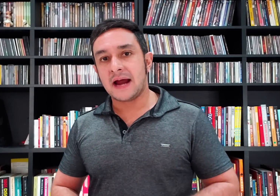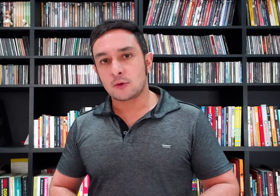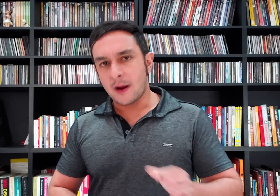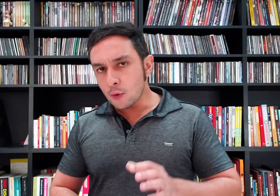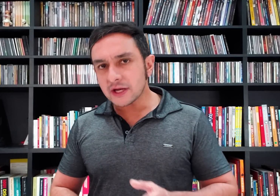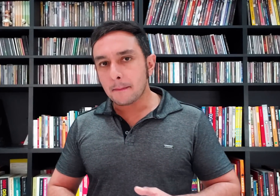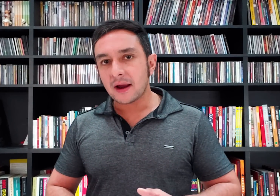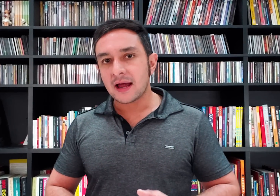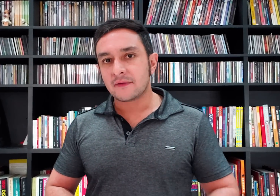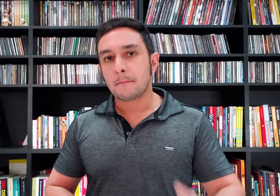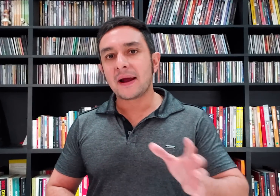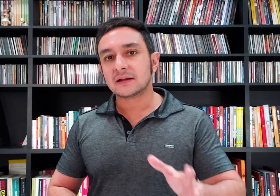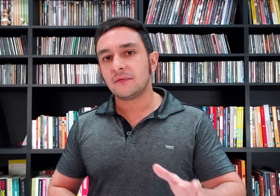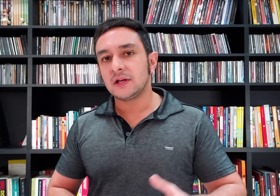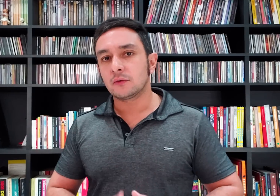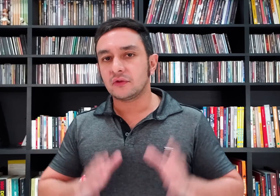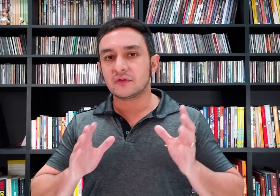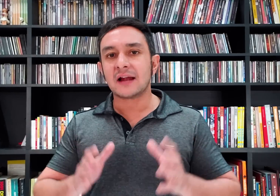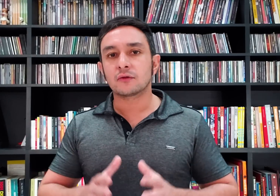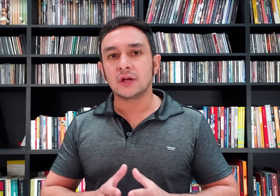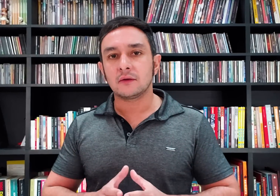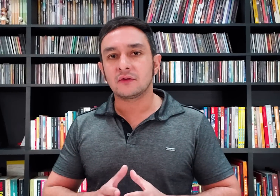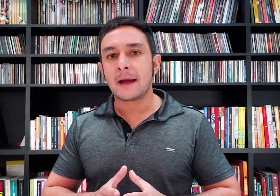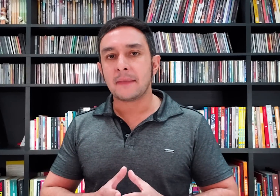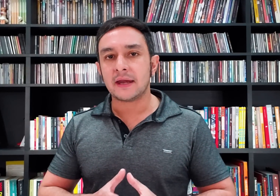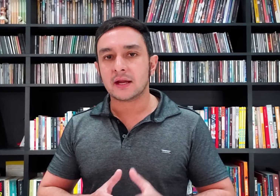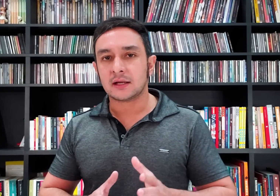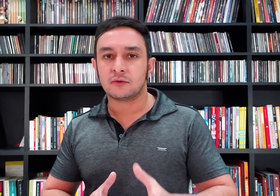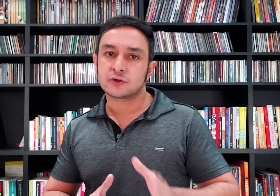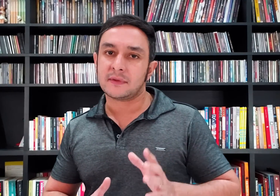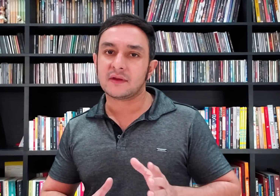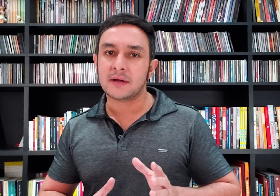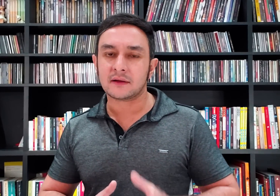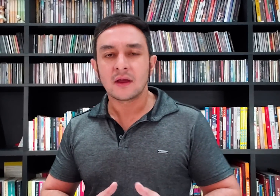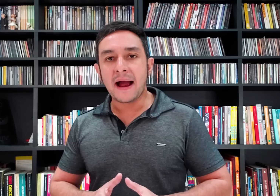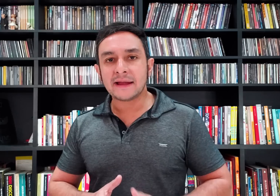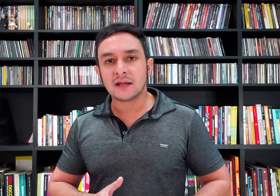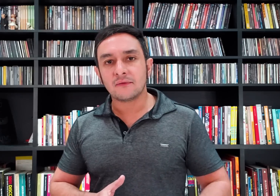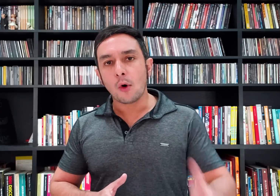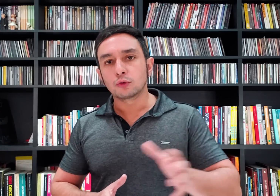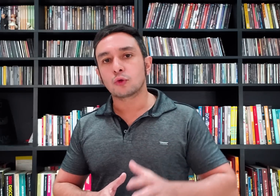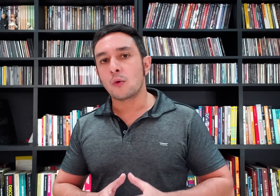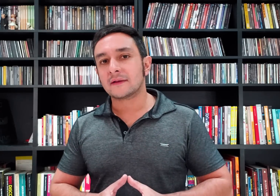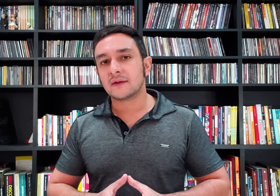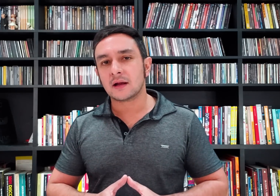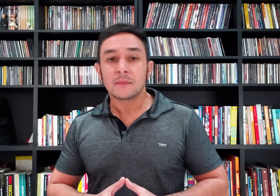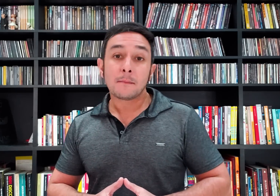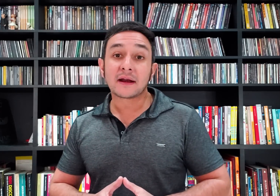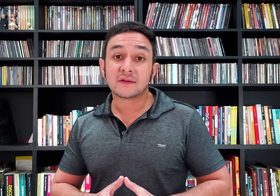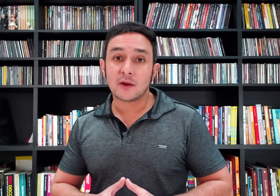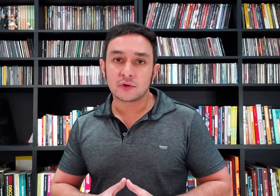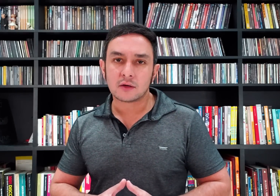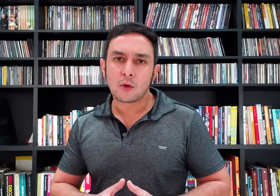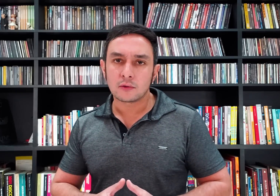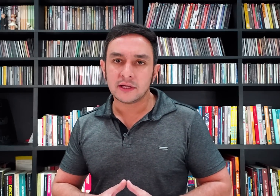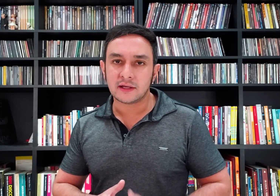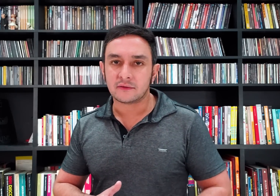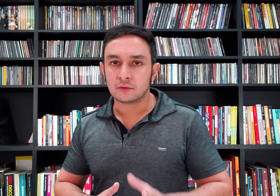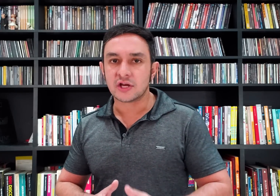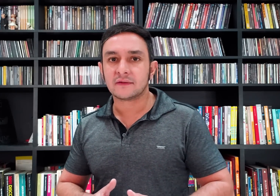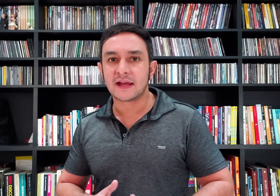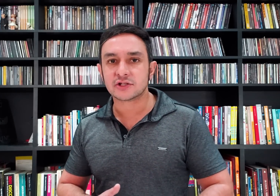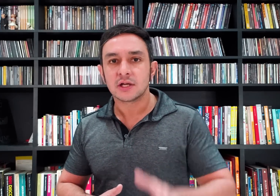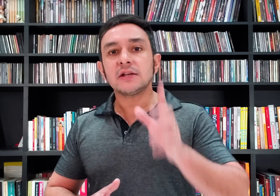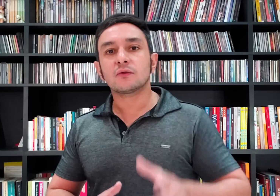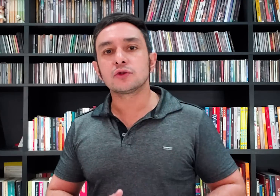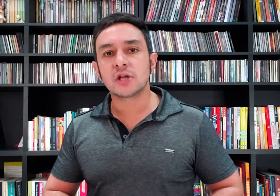de lembrar uma única palavra para definir os Estados Unidos da América nas últimas semanas, Biden voltou à cena para se reunir com líderes